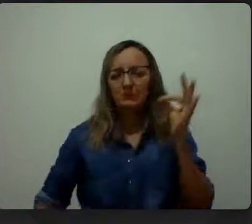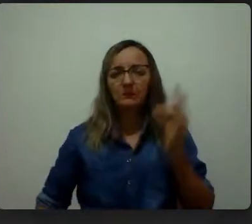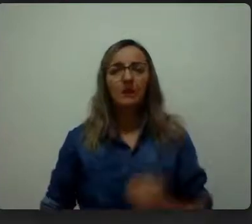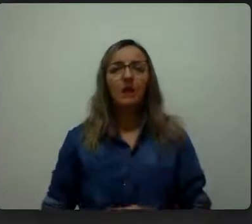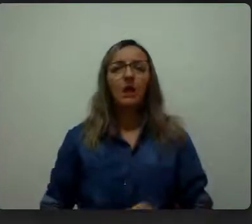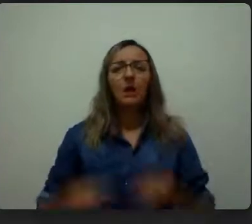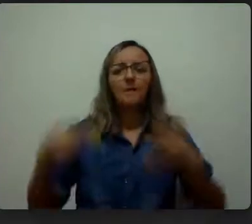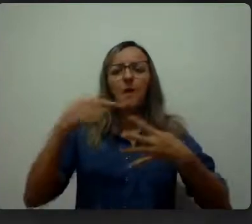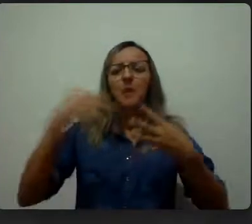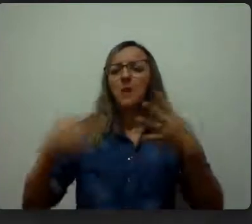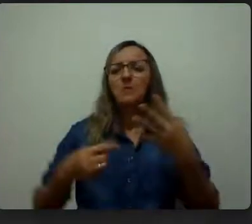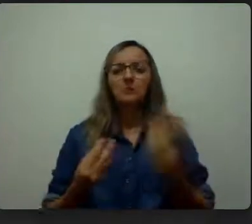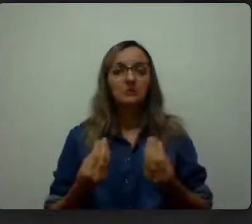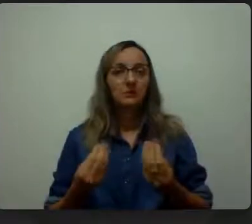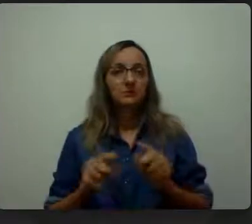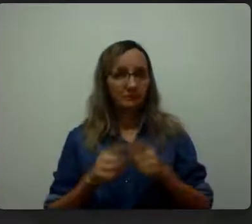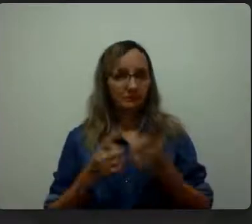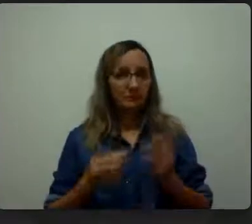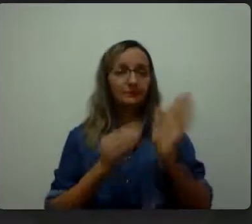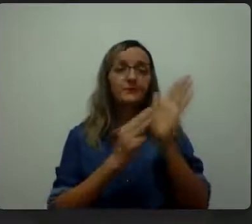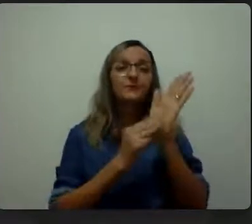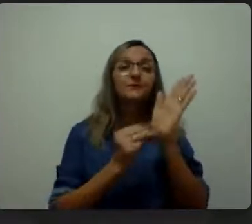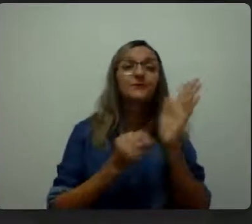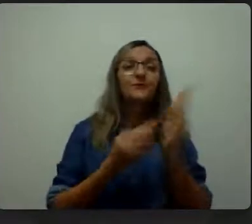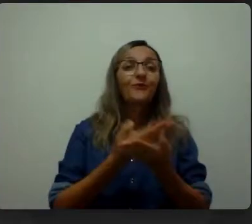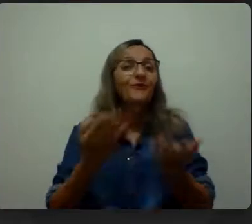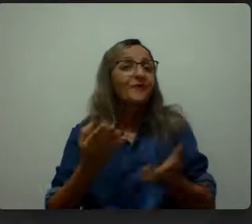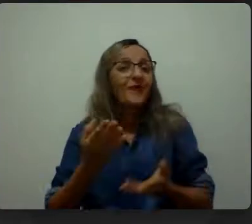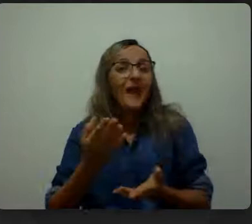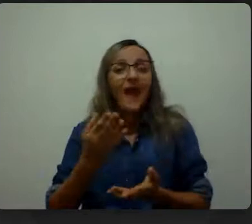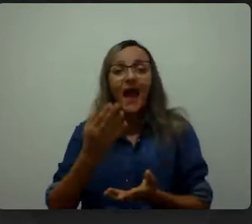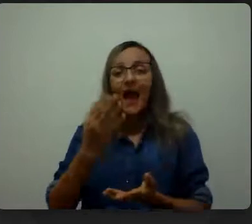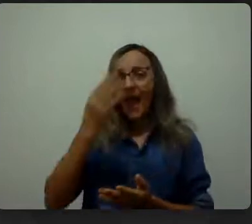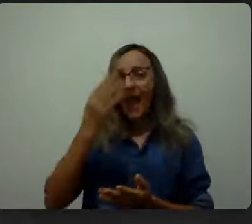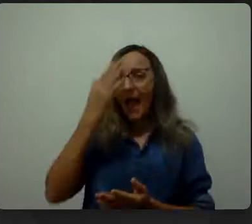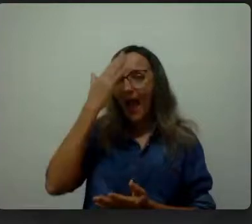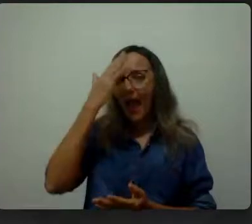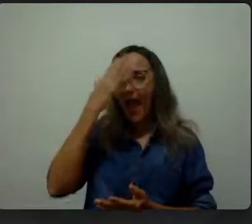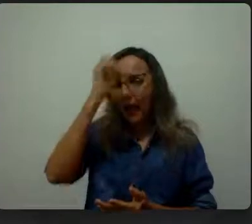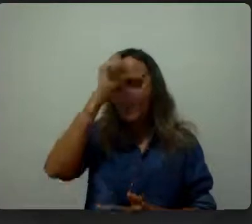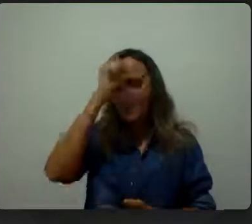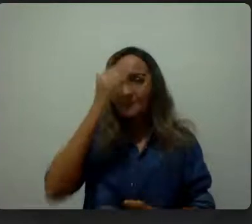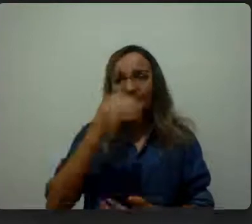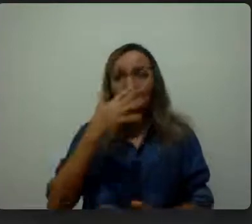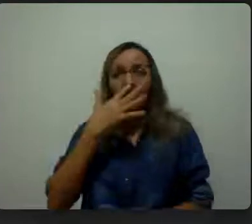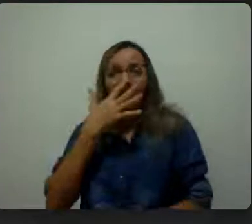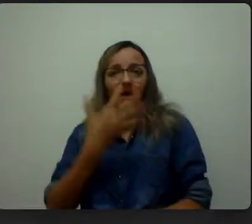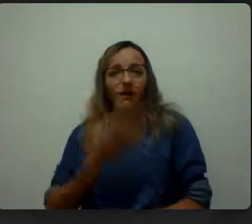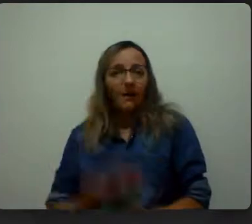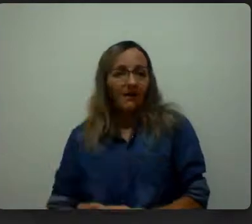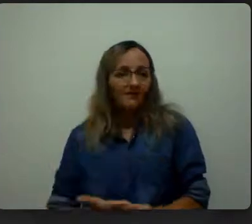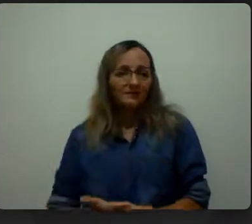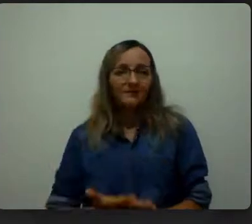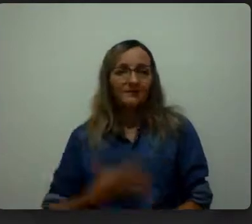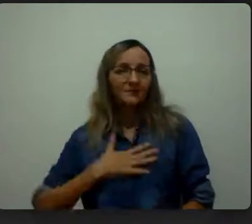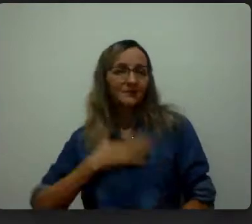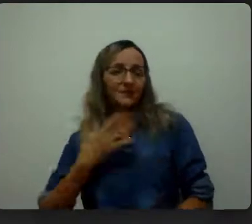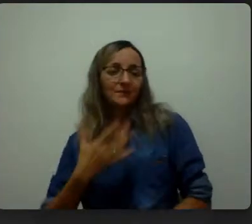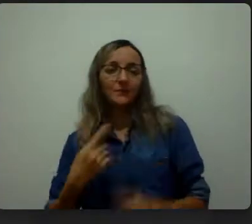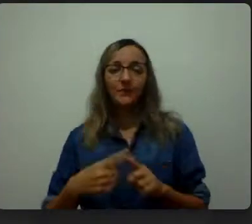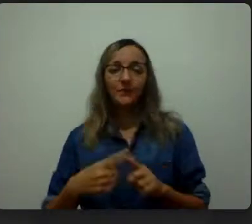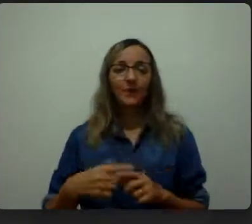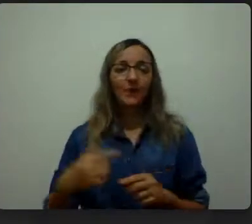Ivan. É uma certa resistência que o pessoal, a gente percebe, Ana, até para se inscrever, né? Essa resistência